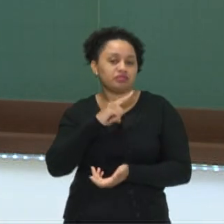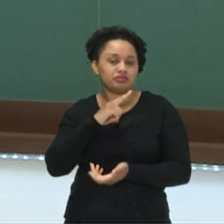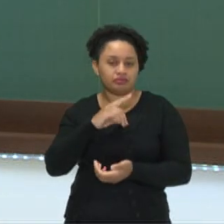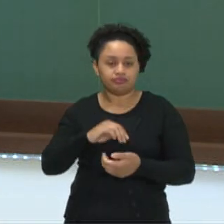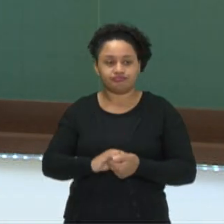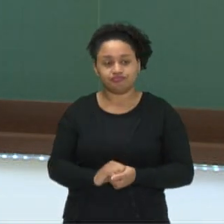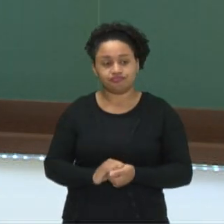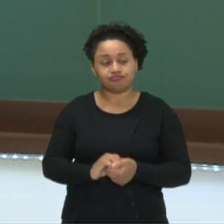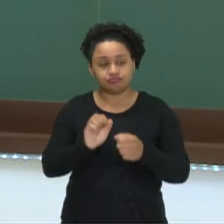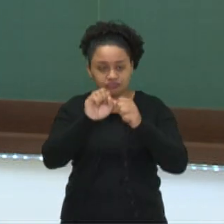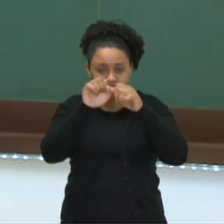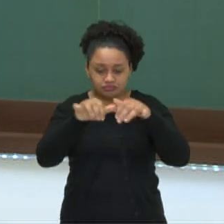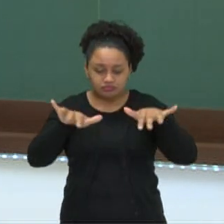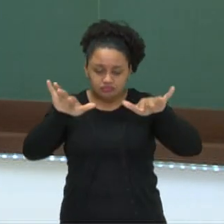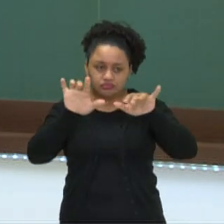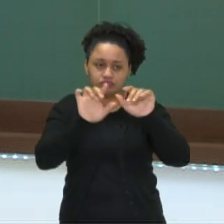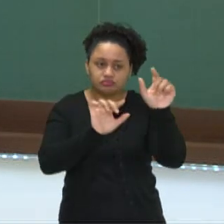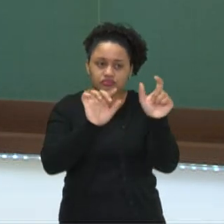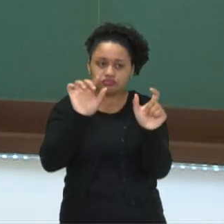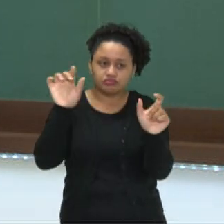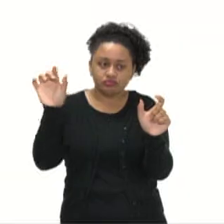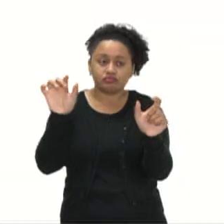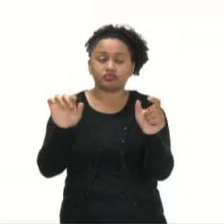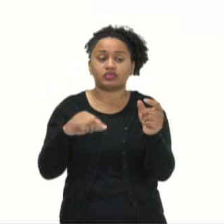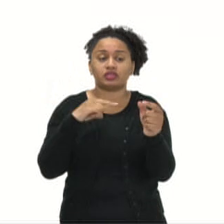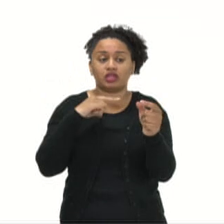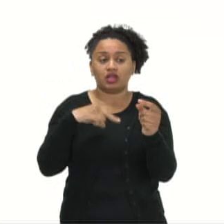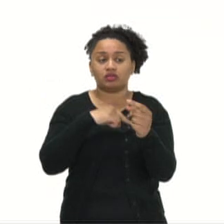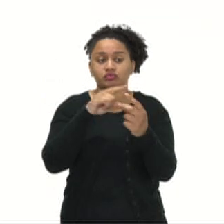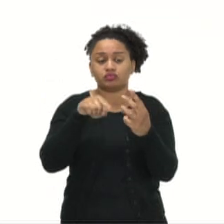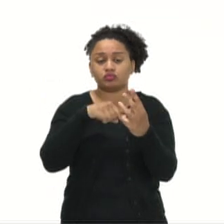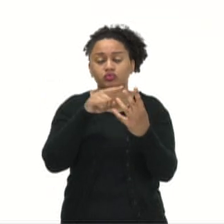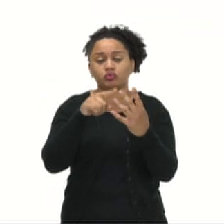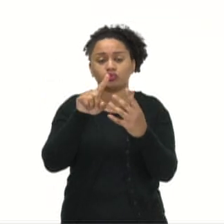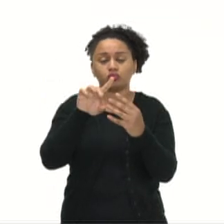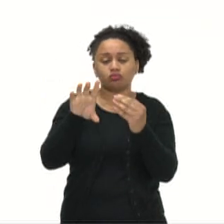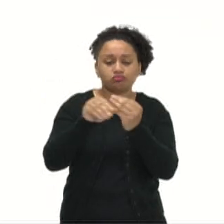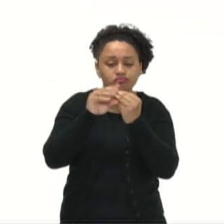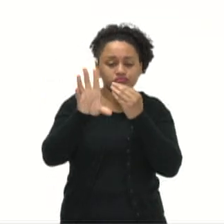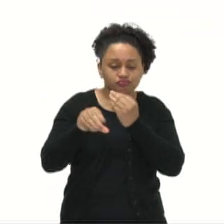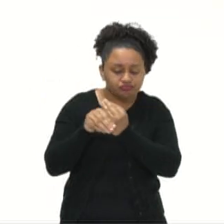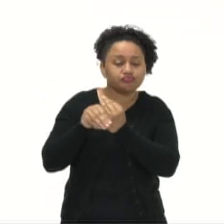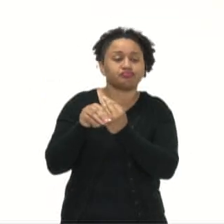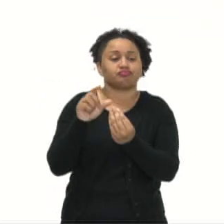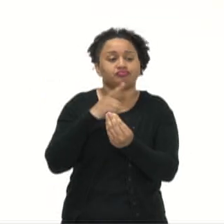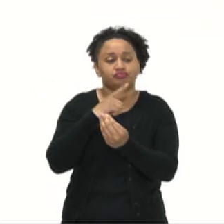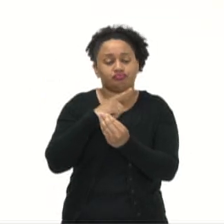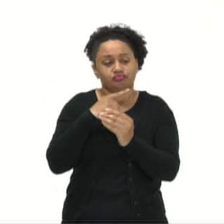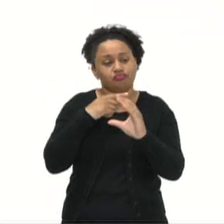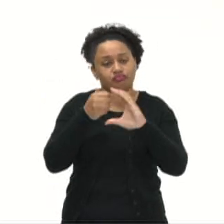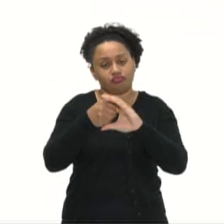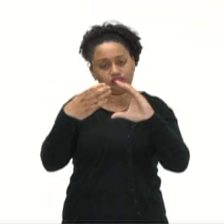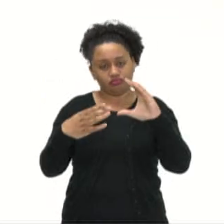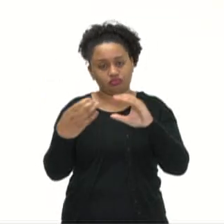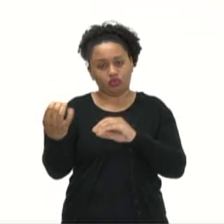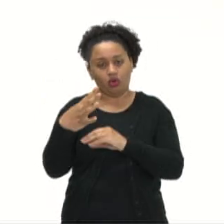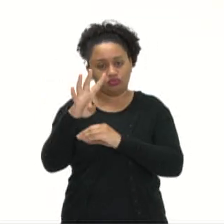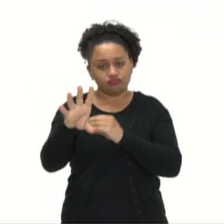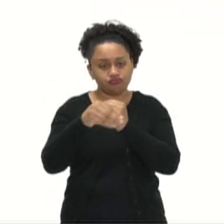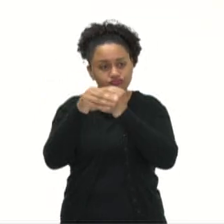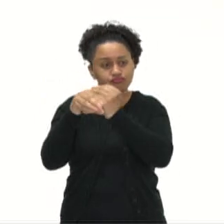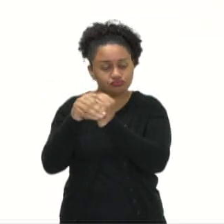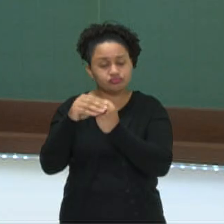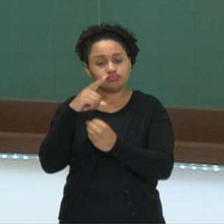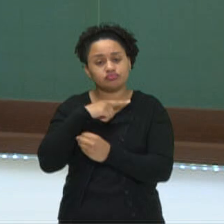desse esquema aqui, né? 2 novas aquisições vão surgir aqui nessas